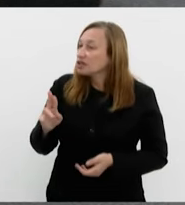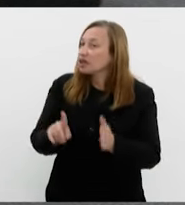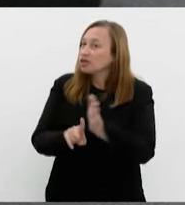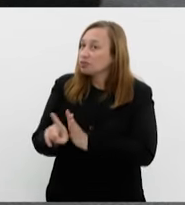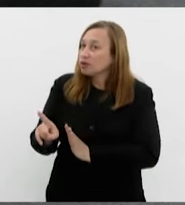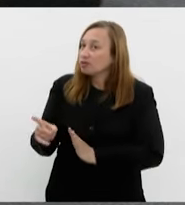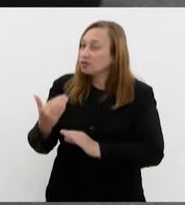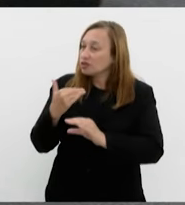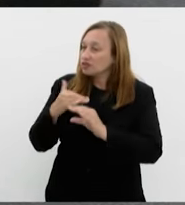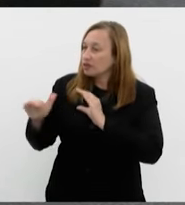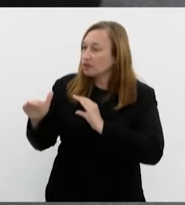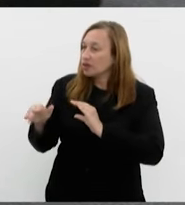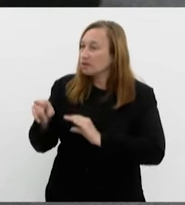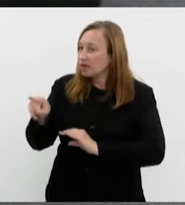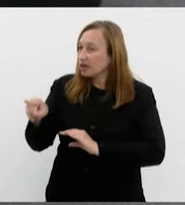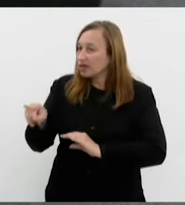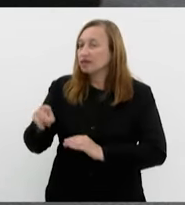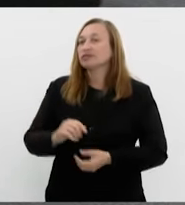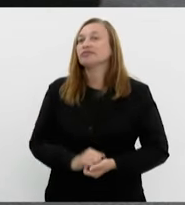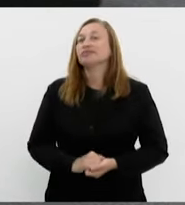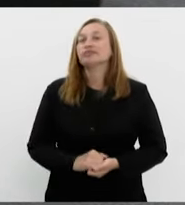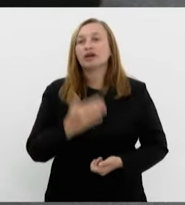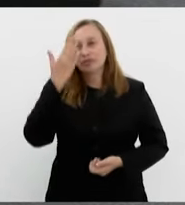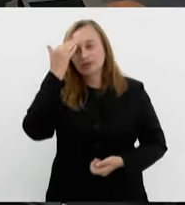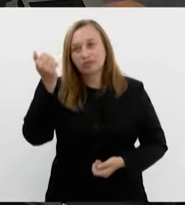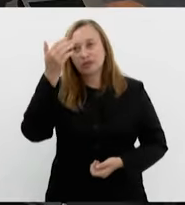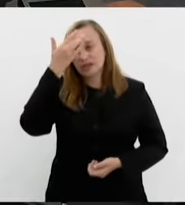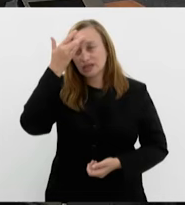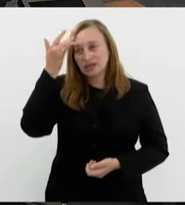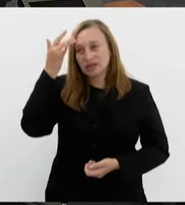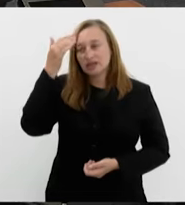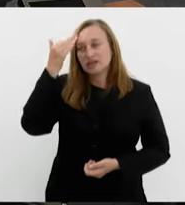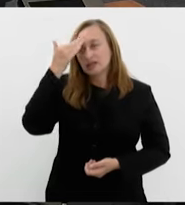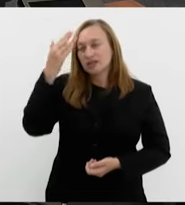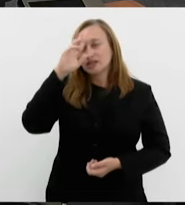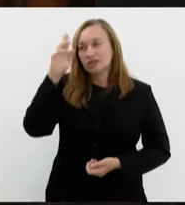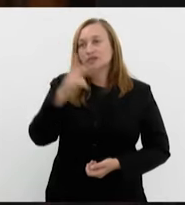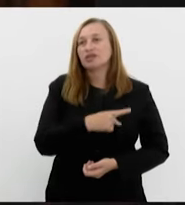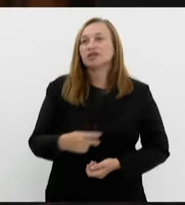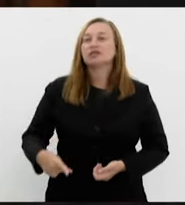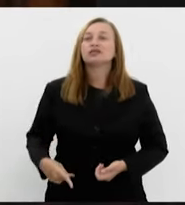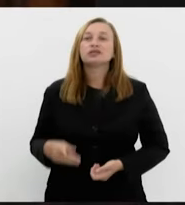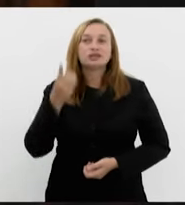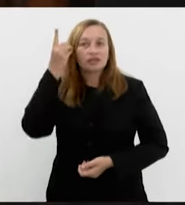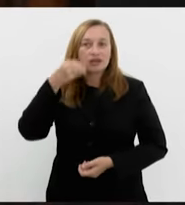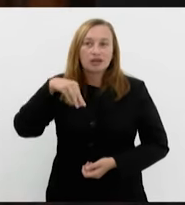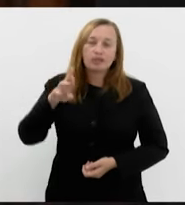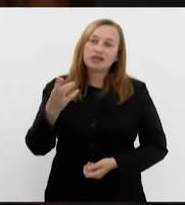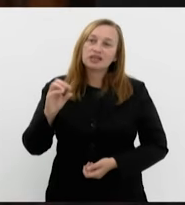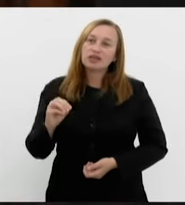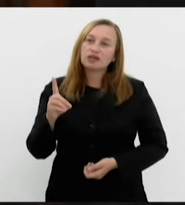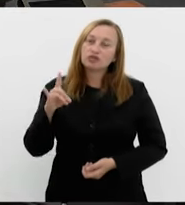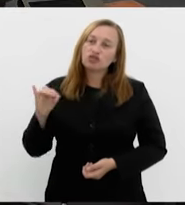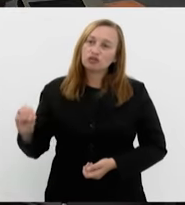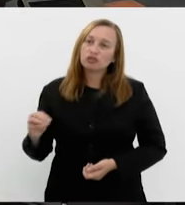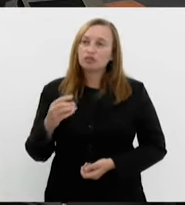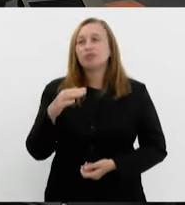que nós vamos enviar para esse programa que ela vai participar amanhã. Muito obrigado, presidente. Deputado Marcelo Dino, brevidade, por